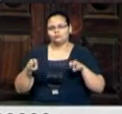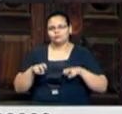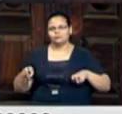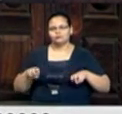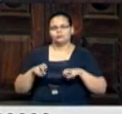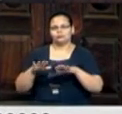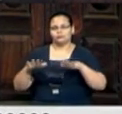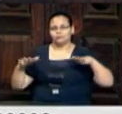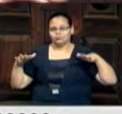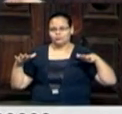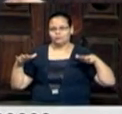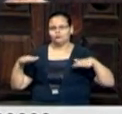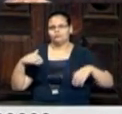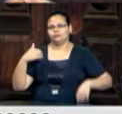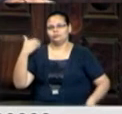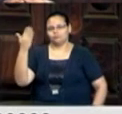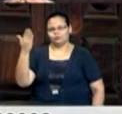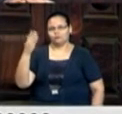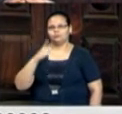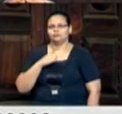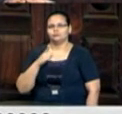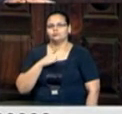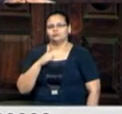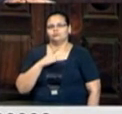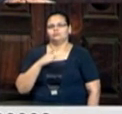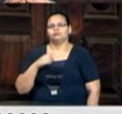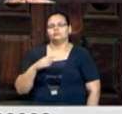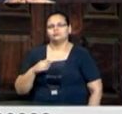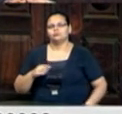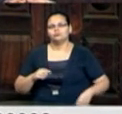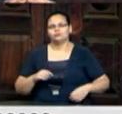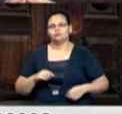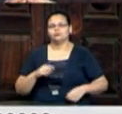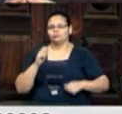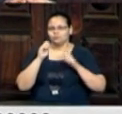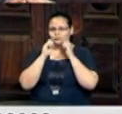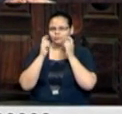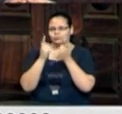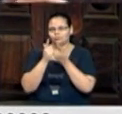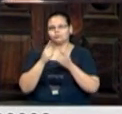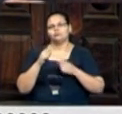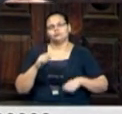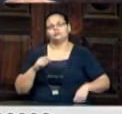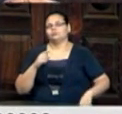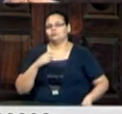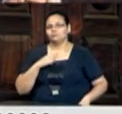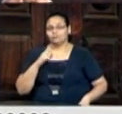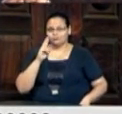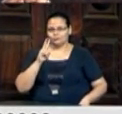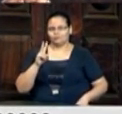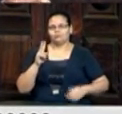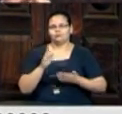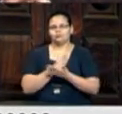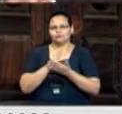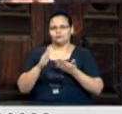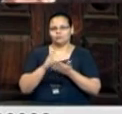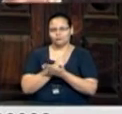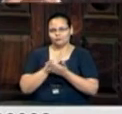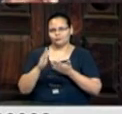galeria, aqueles que nos assistem pela TV Relege e aqueles que nos